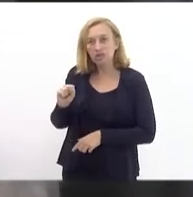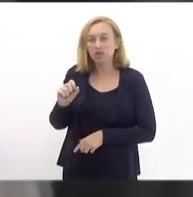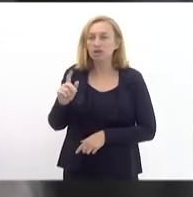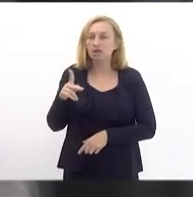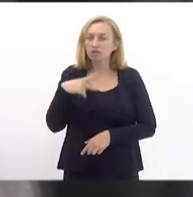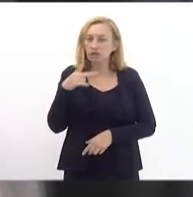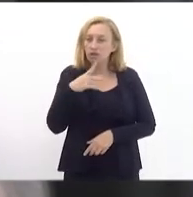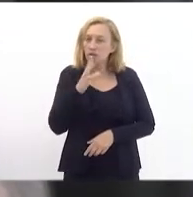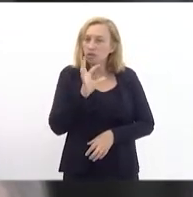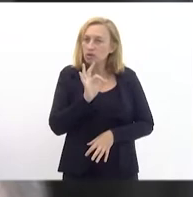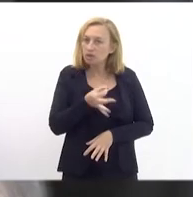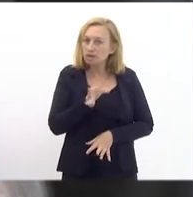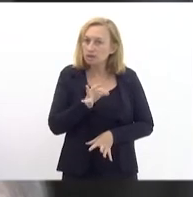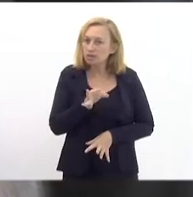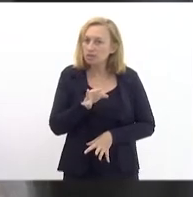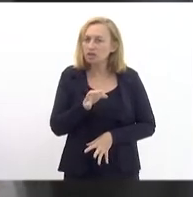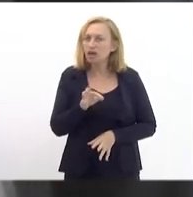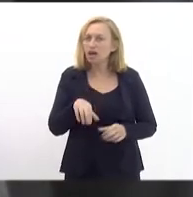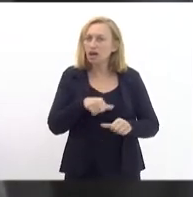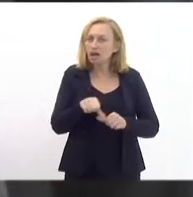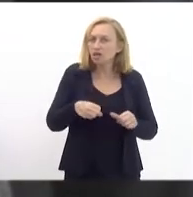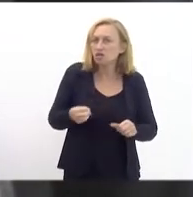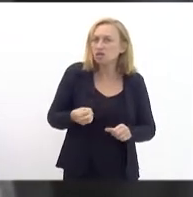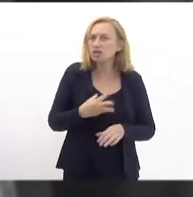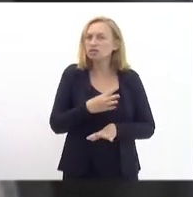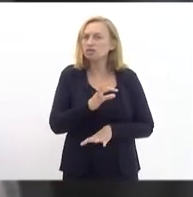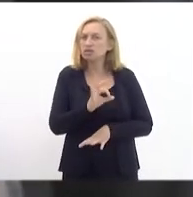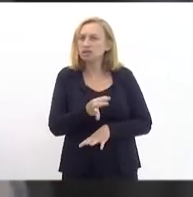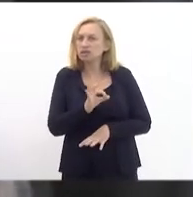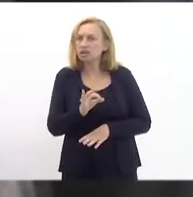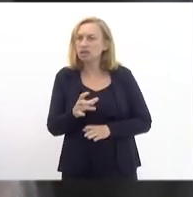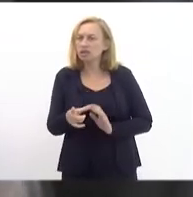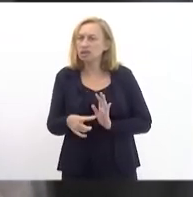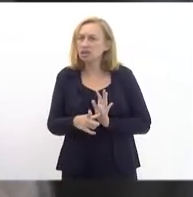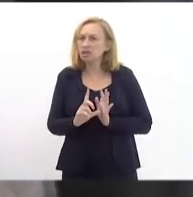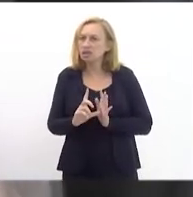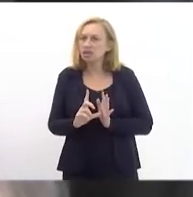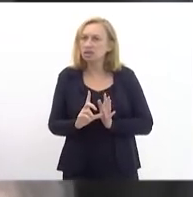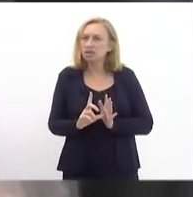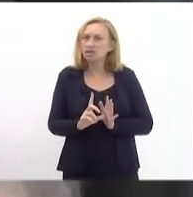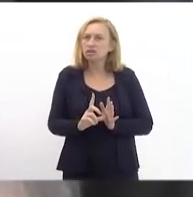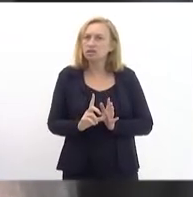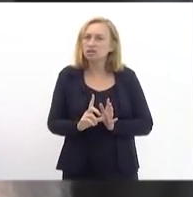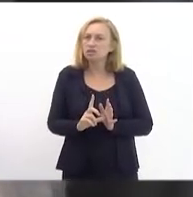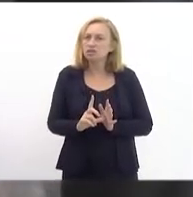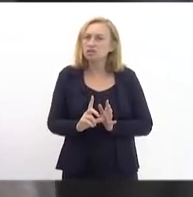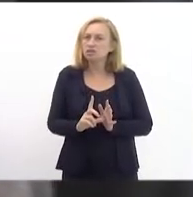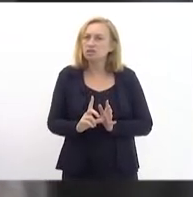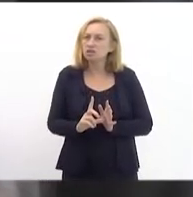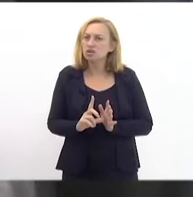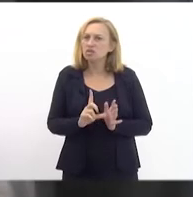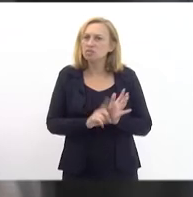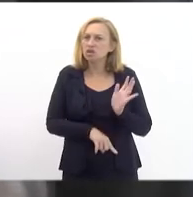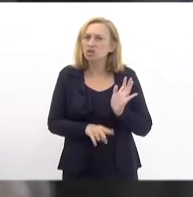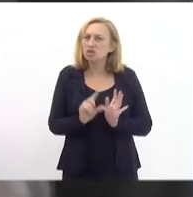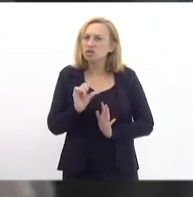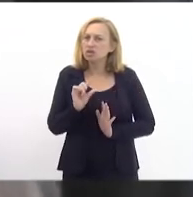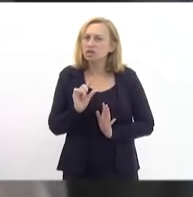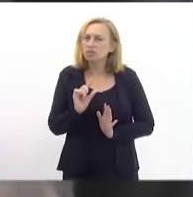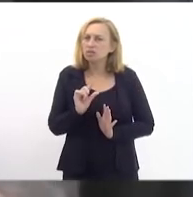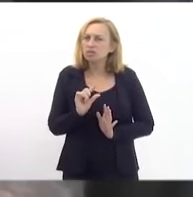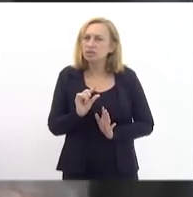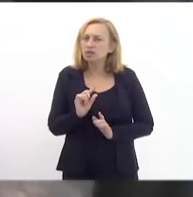formalmente, favoravelmente, a renovação antecipada da concessão, com menos da metade da